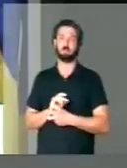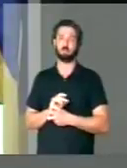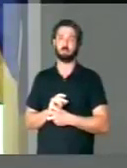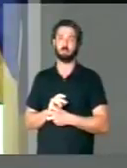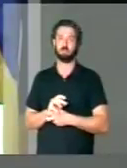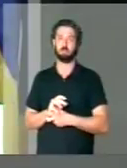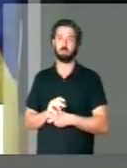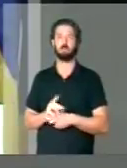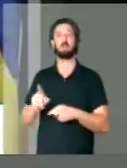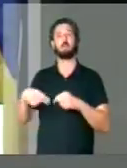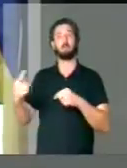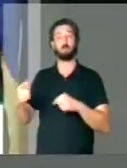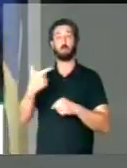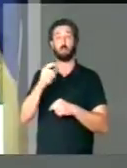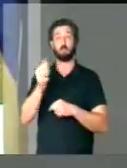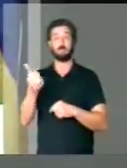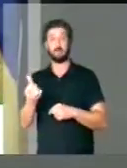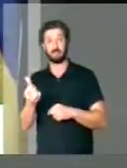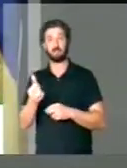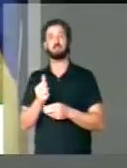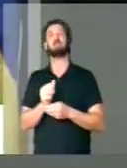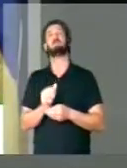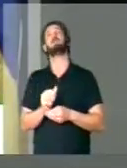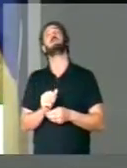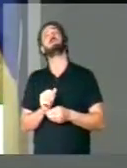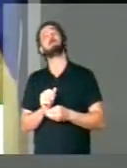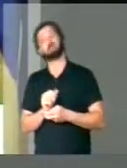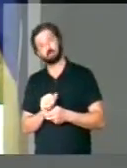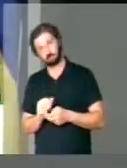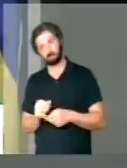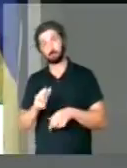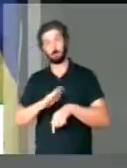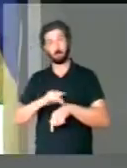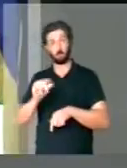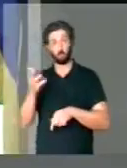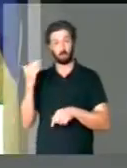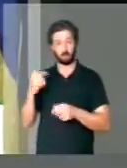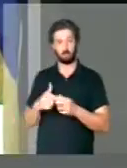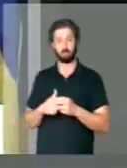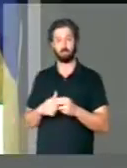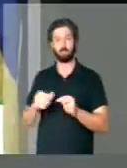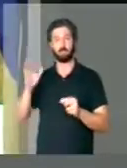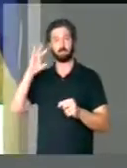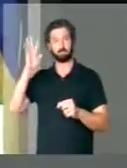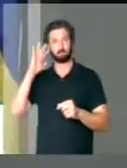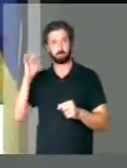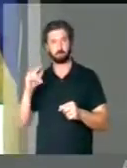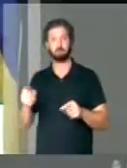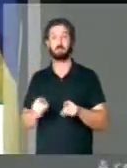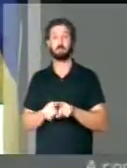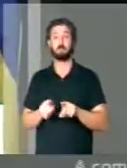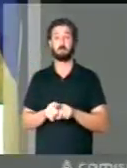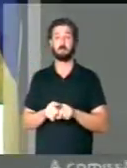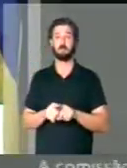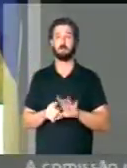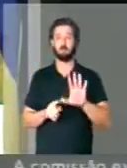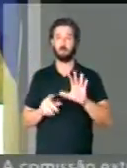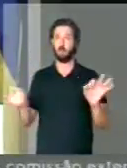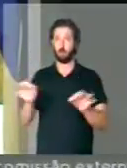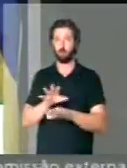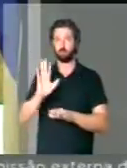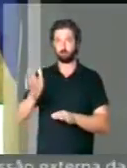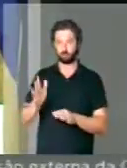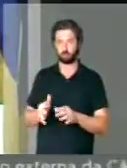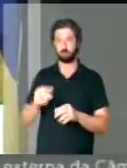negativo. Fomos para 2016, saiu recentemente a estimativa e as previsões não, a